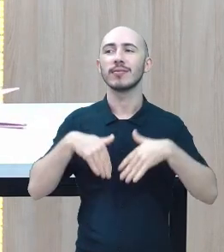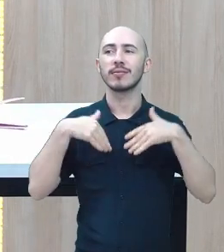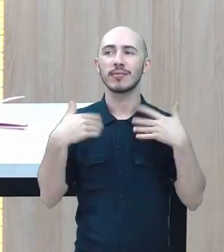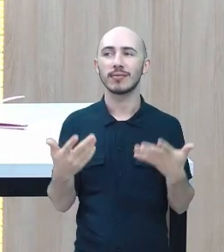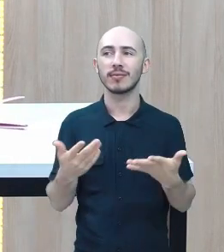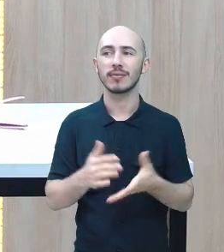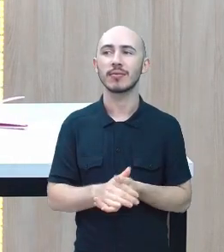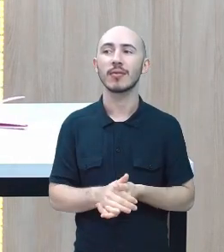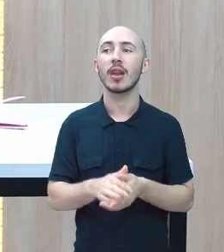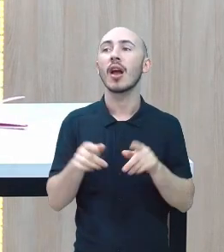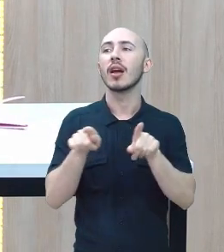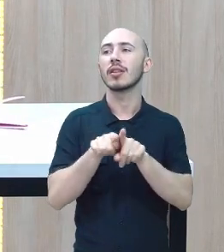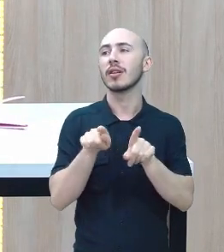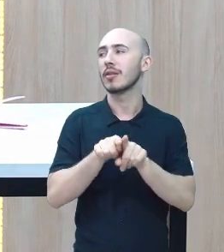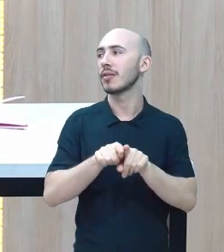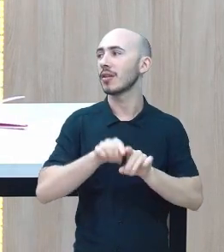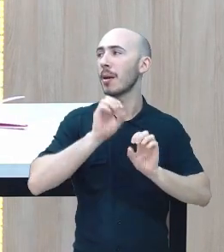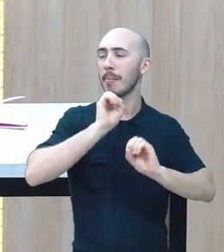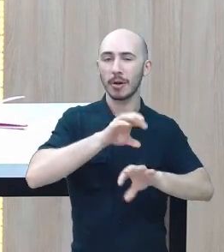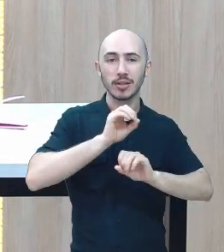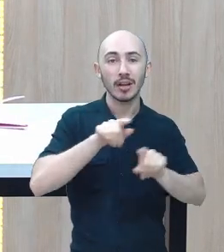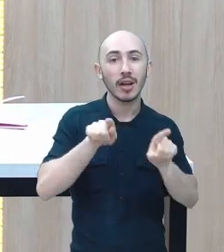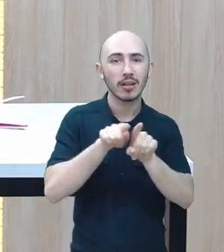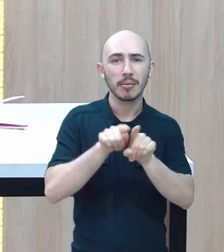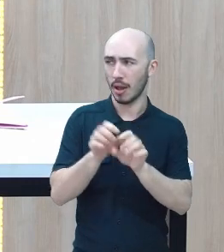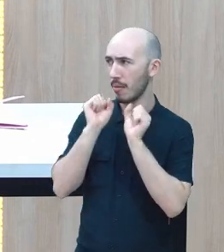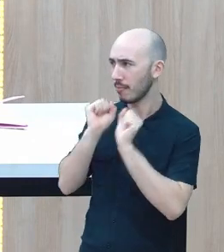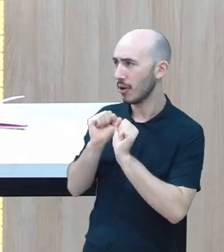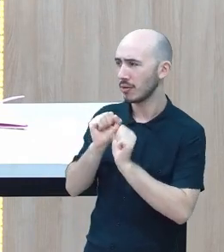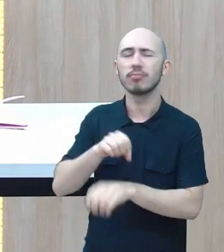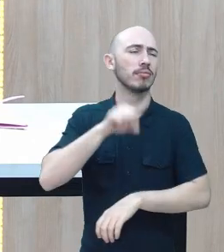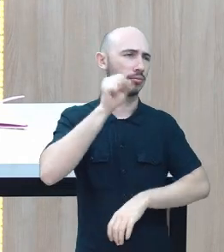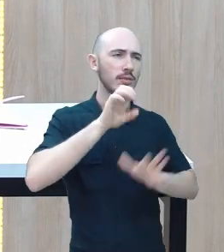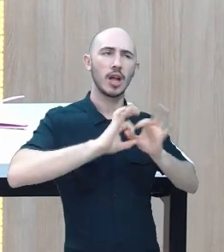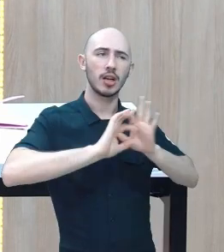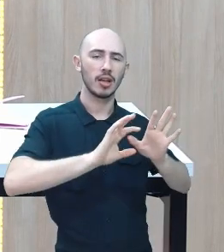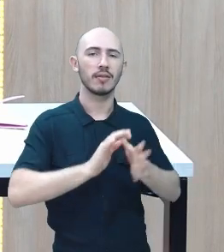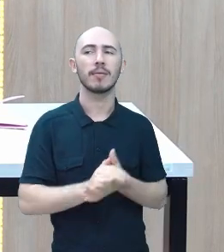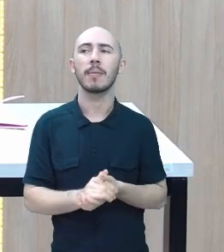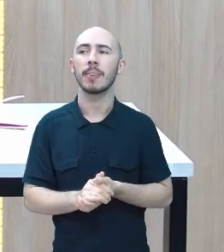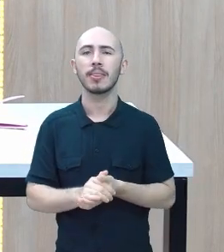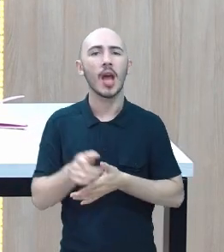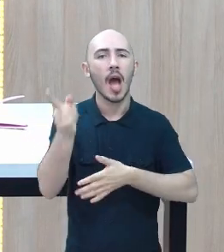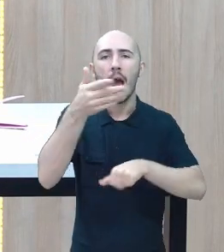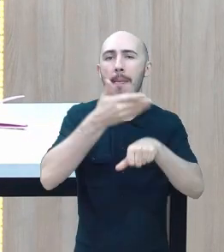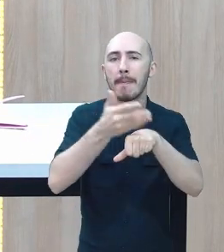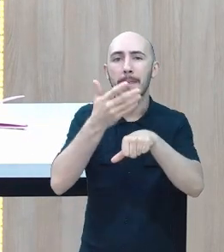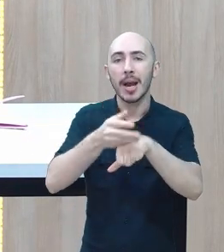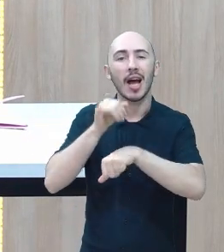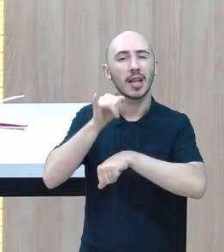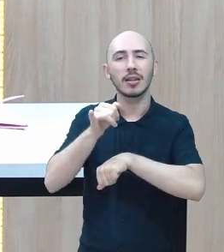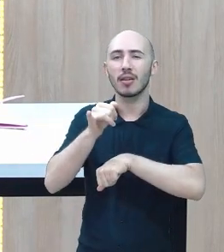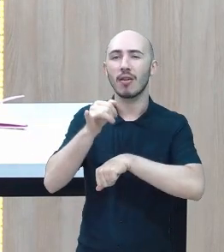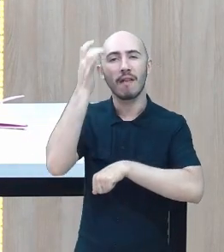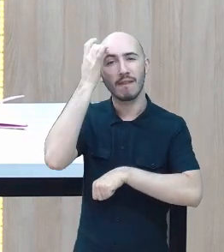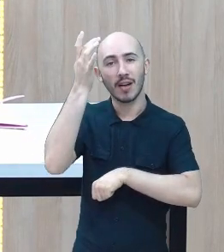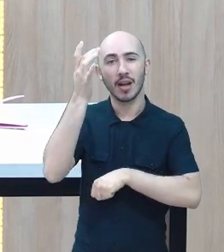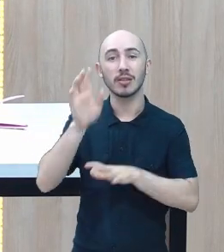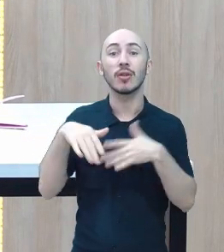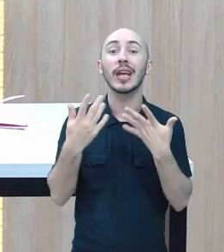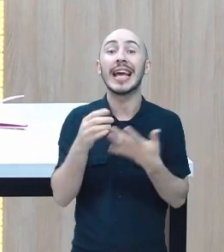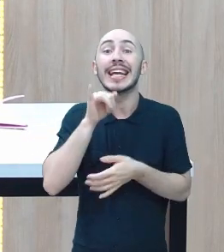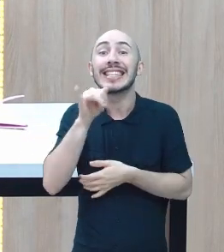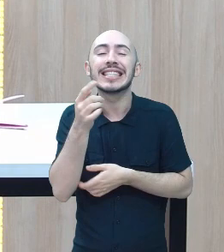Eu vou ensinar vocês também. Pode ser, Vivi? Pode ser. Isso aqui é bem prático. Se você tiver com sede em algum